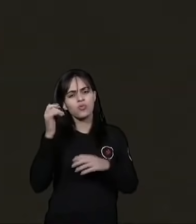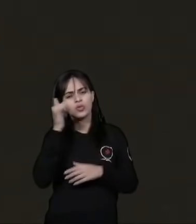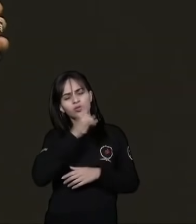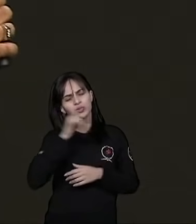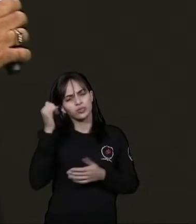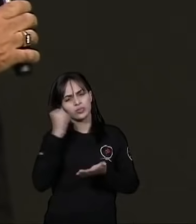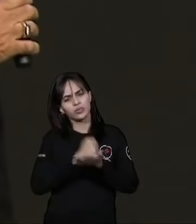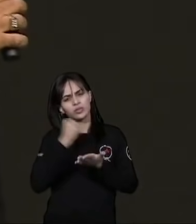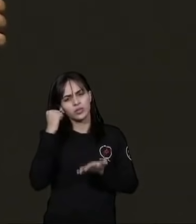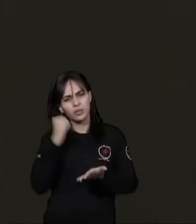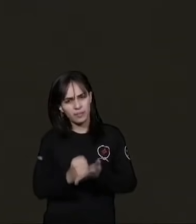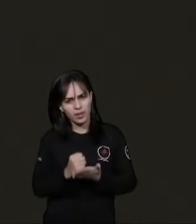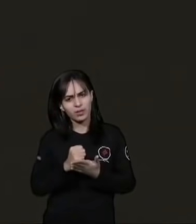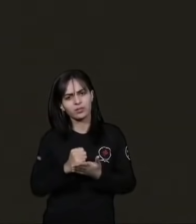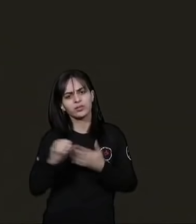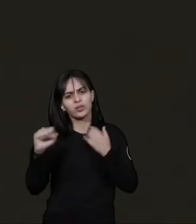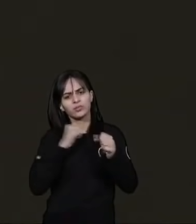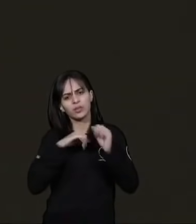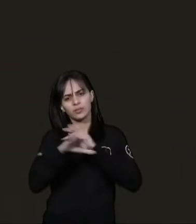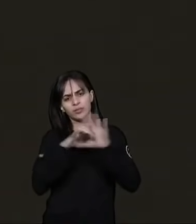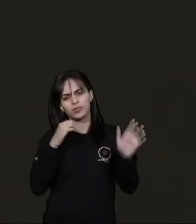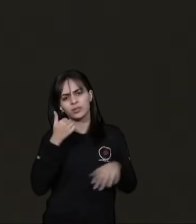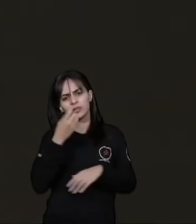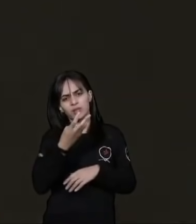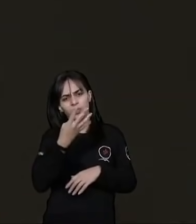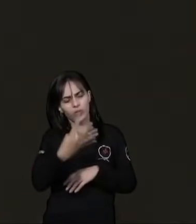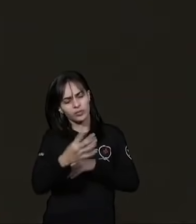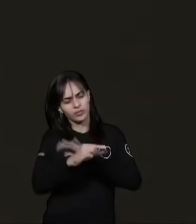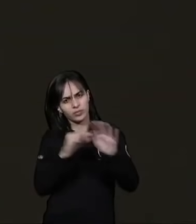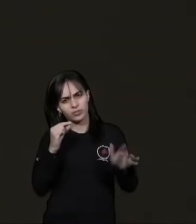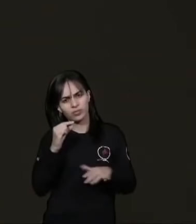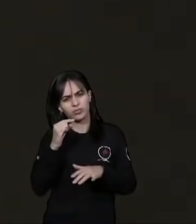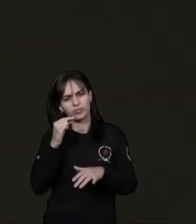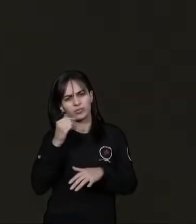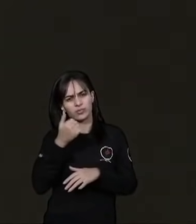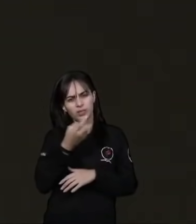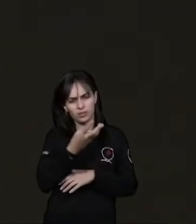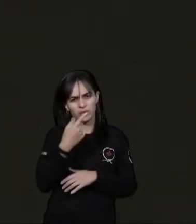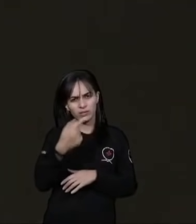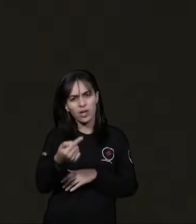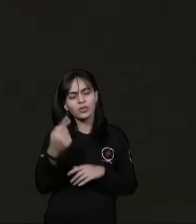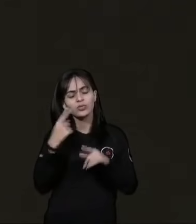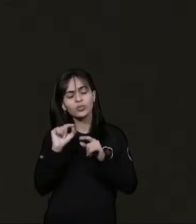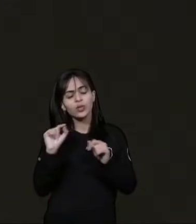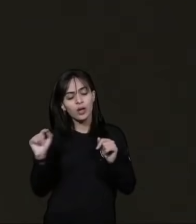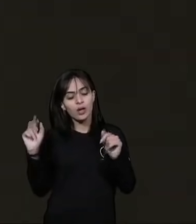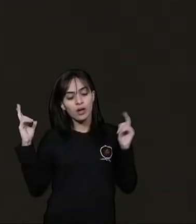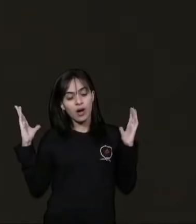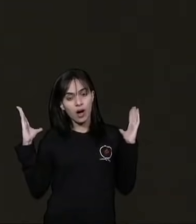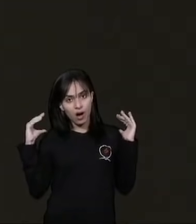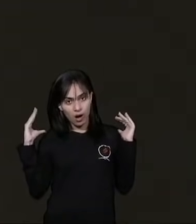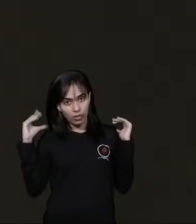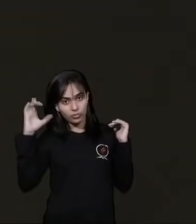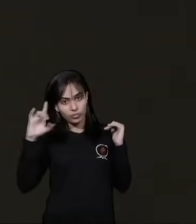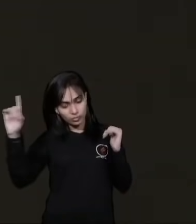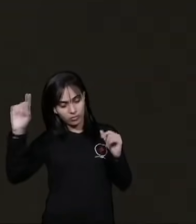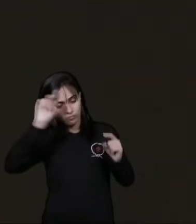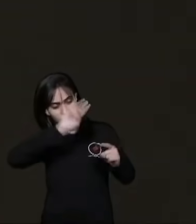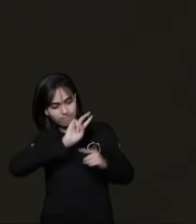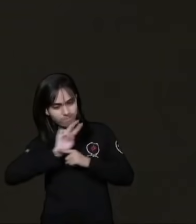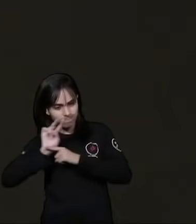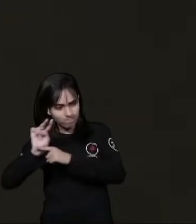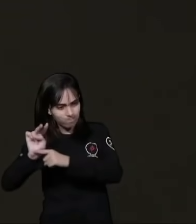no Salmo 34 versículo 7 que diz que o anjo do Senhor acampa-se ao redor dos que o temem